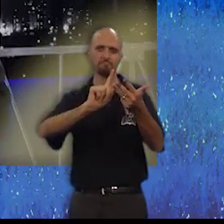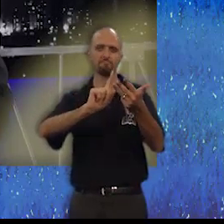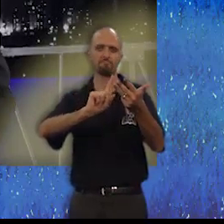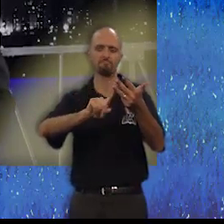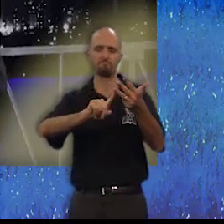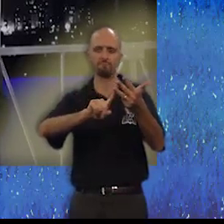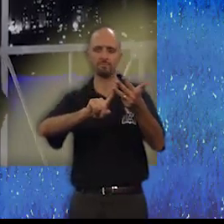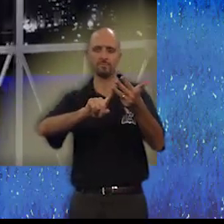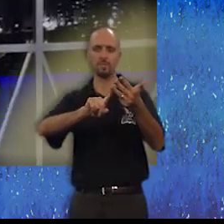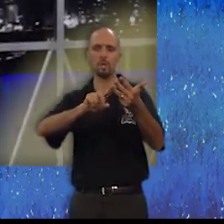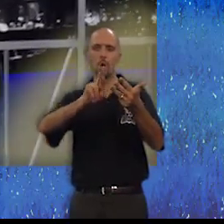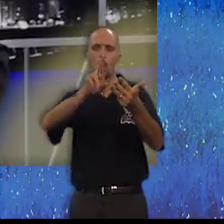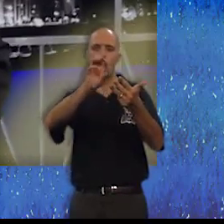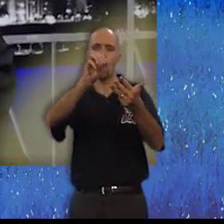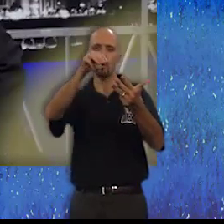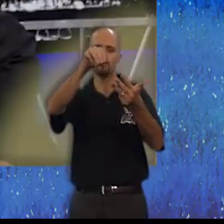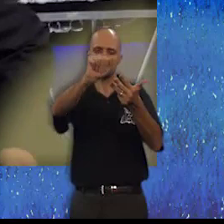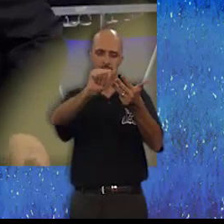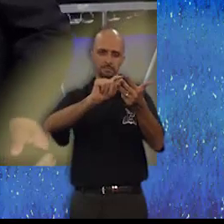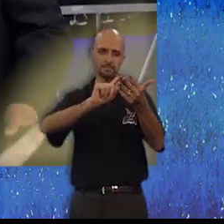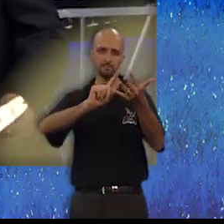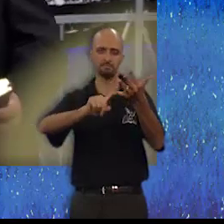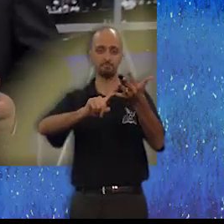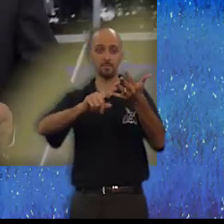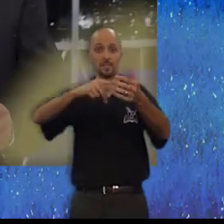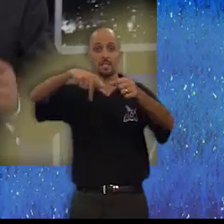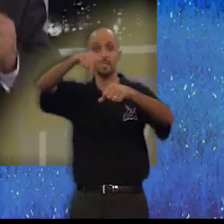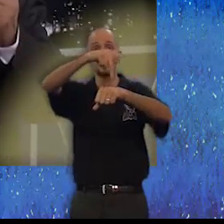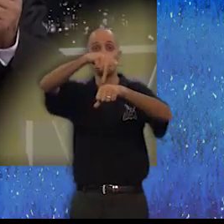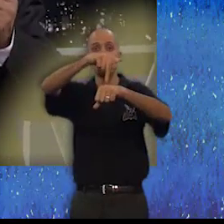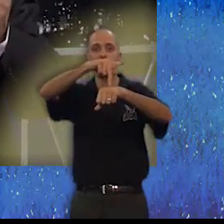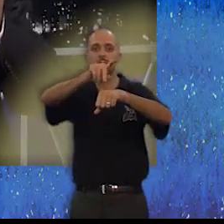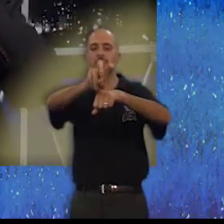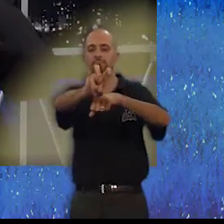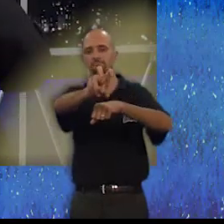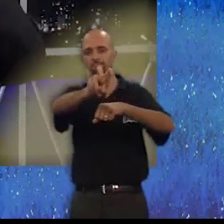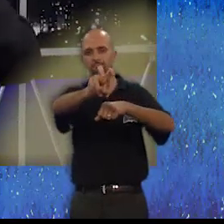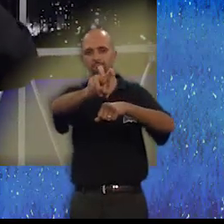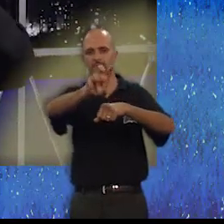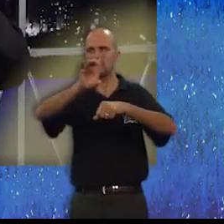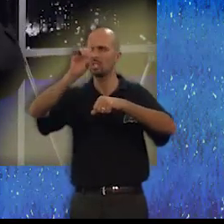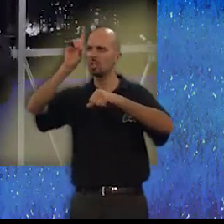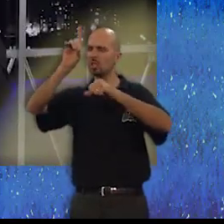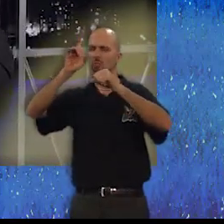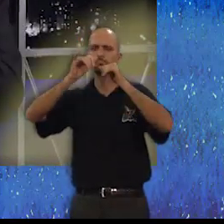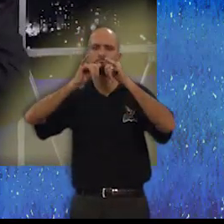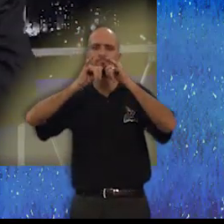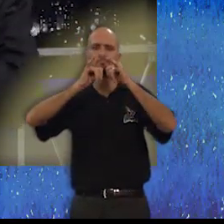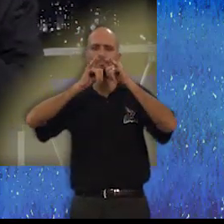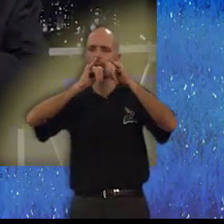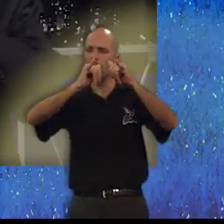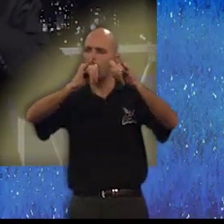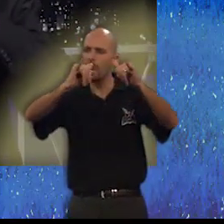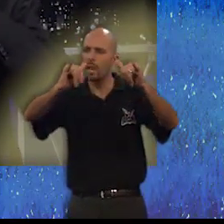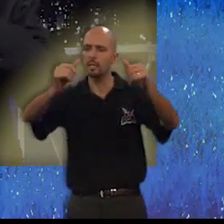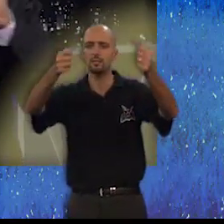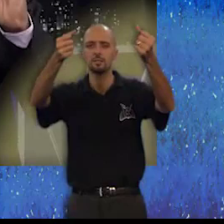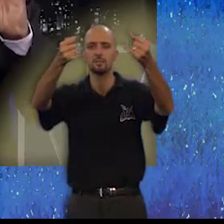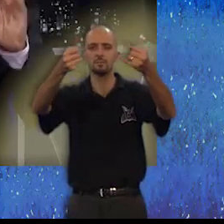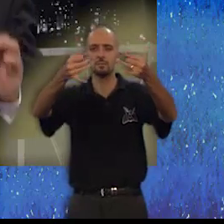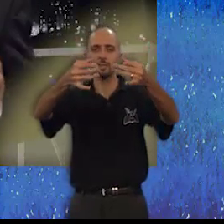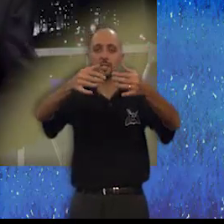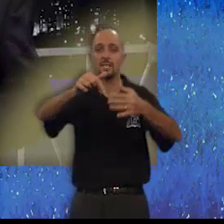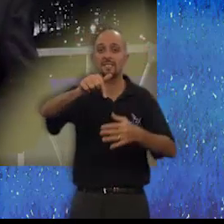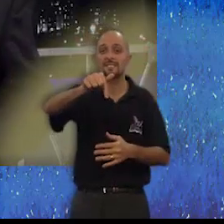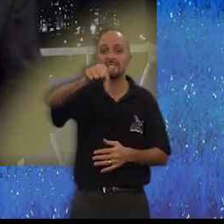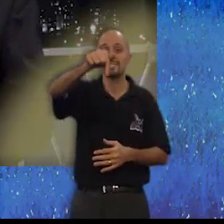lições, gravado em 5 países, especialmente para trazer para você a mensagem de Deus. Esse curso trata das 7